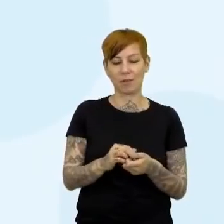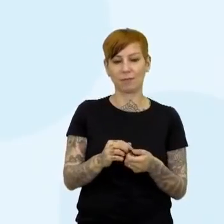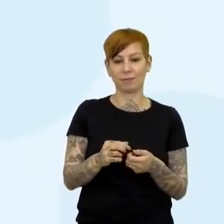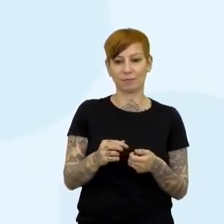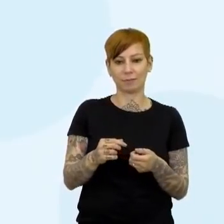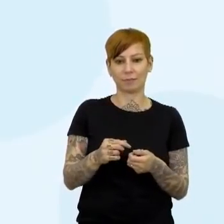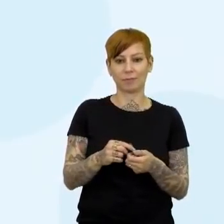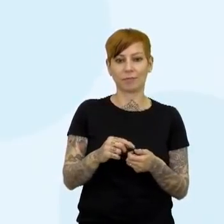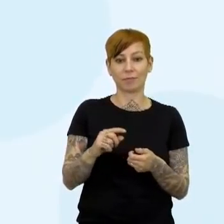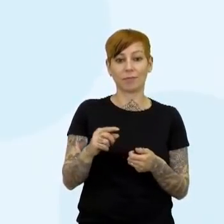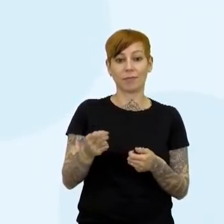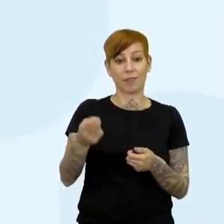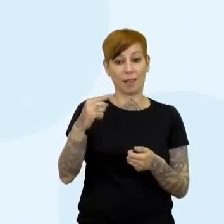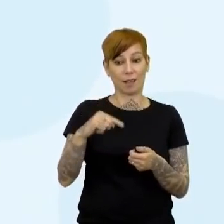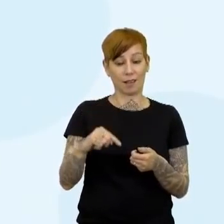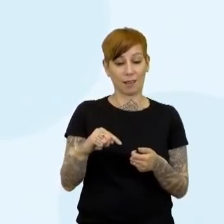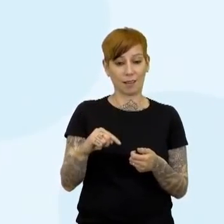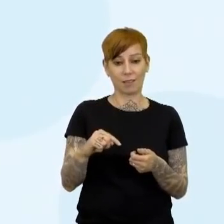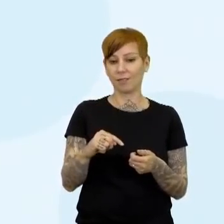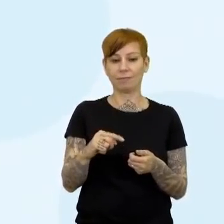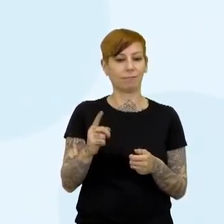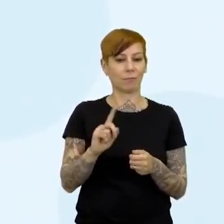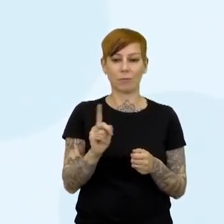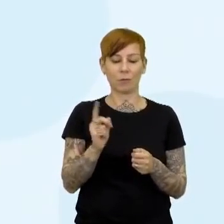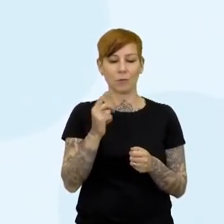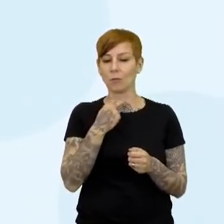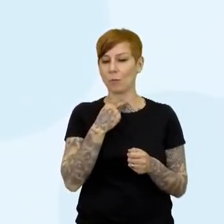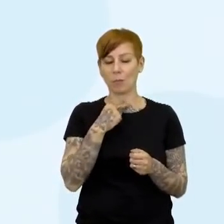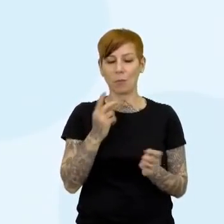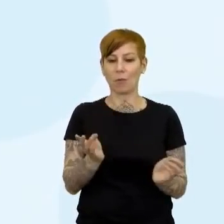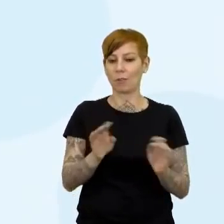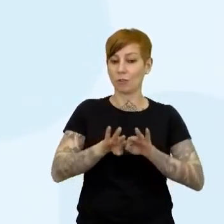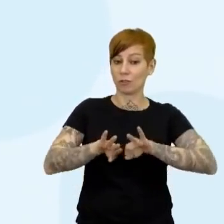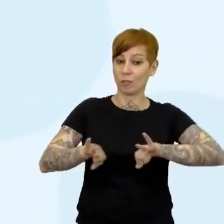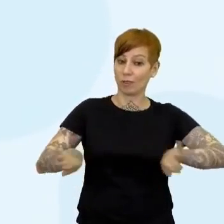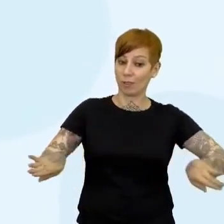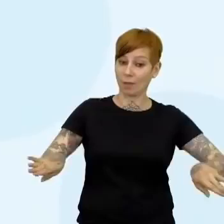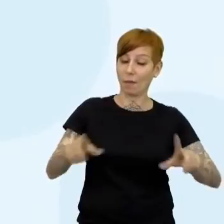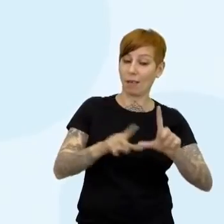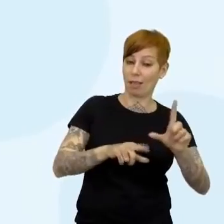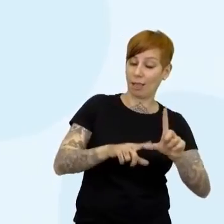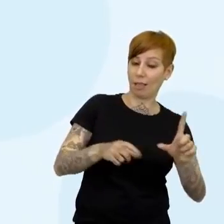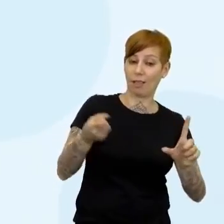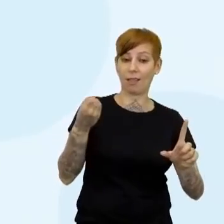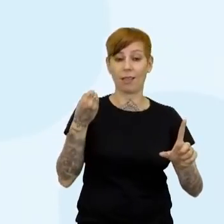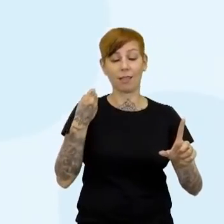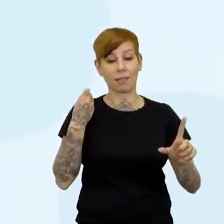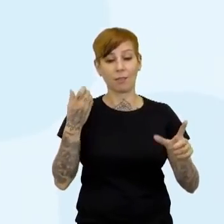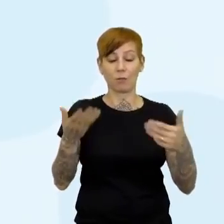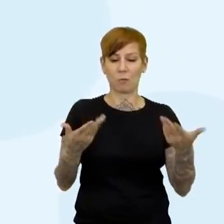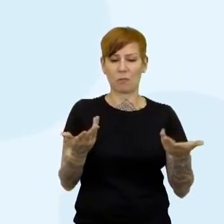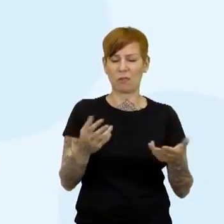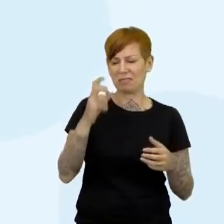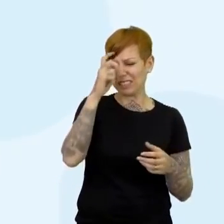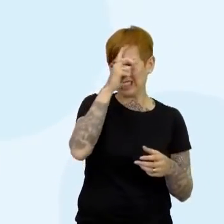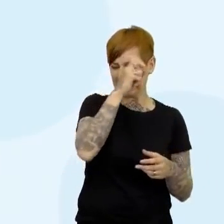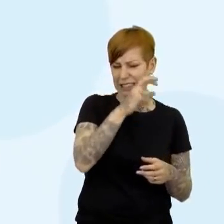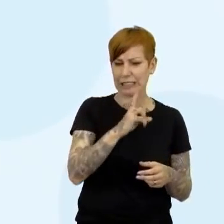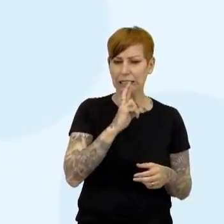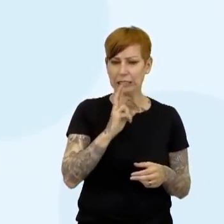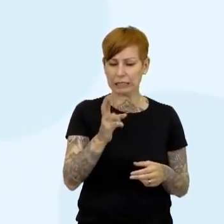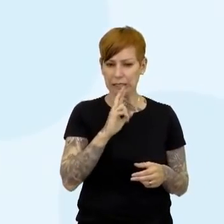essa daqui muito menos né se eu passar o quarto para lá ainda vai ter x quadrado com x fica muito difícil de resolver